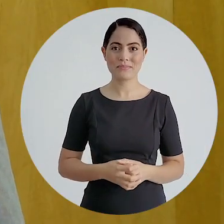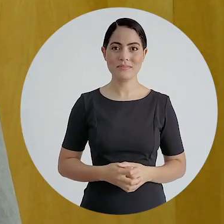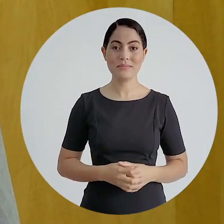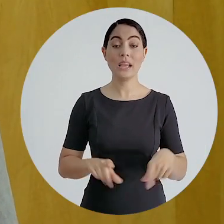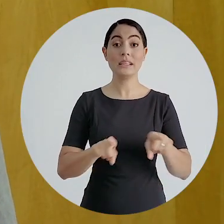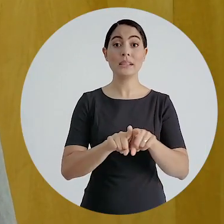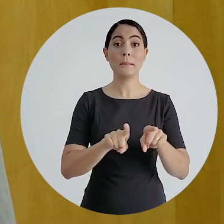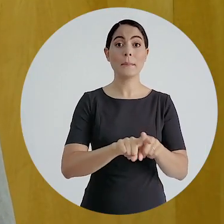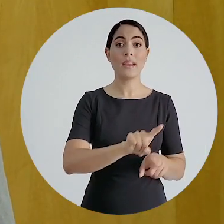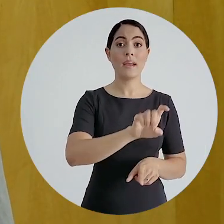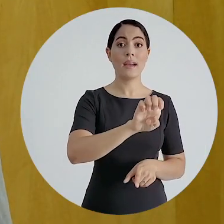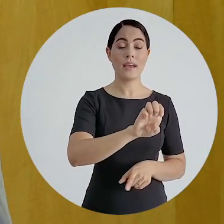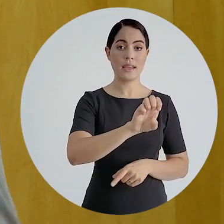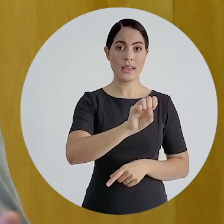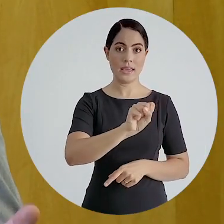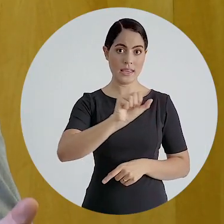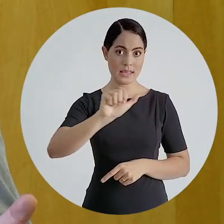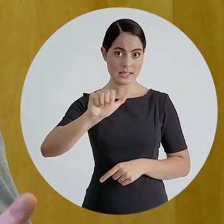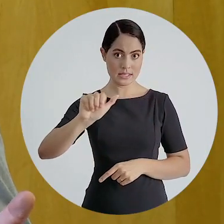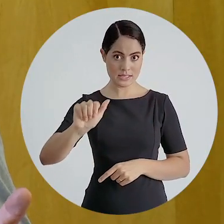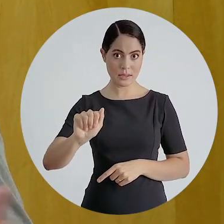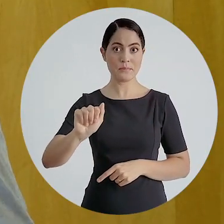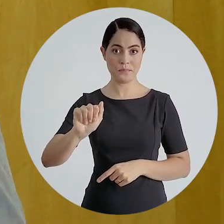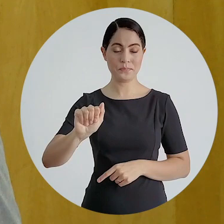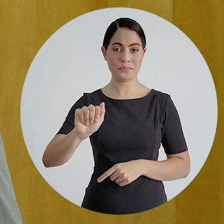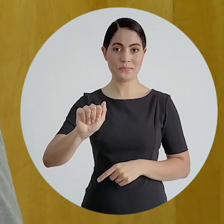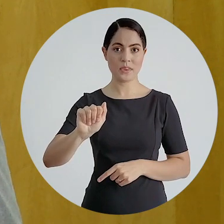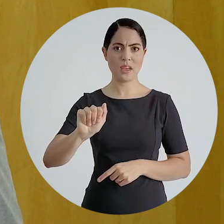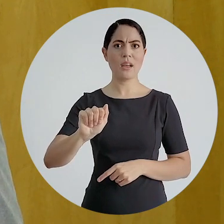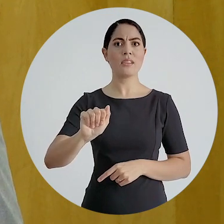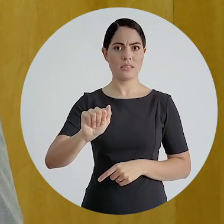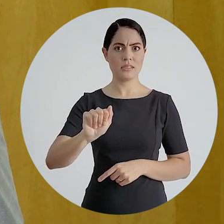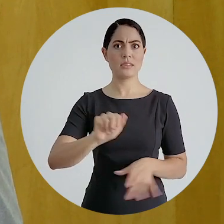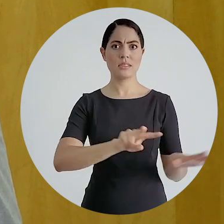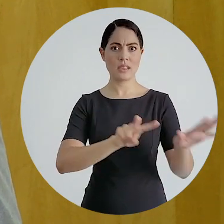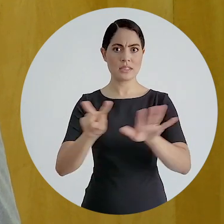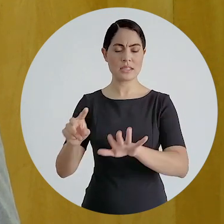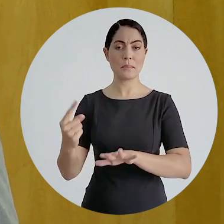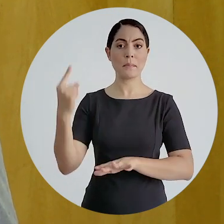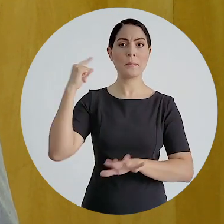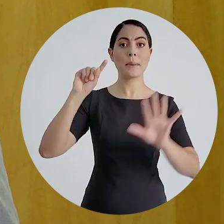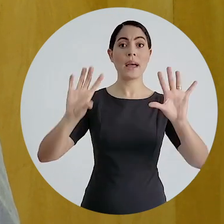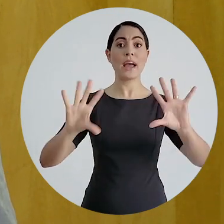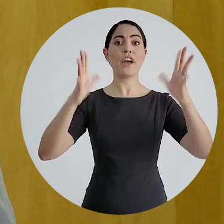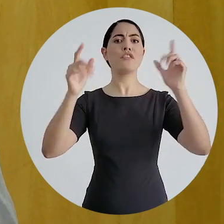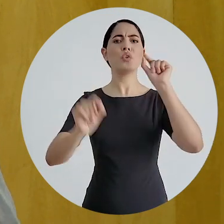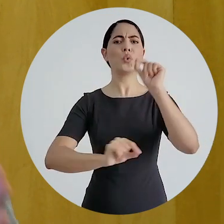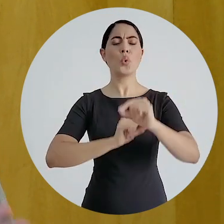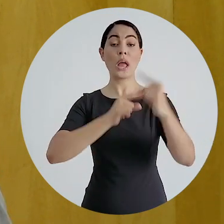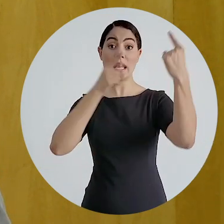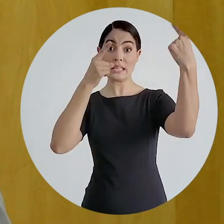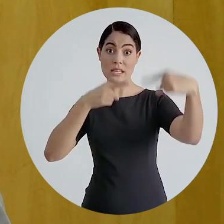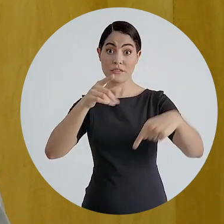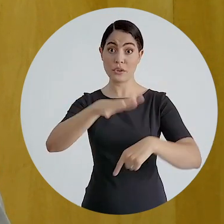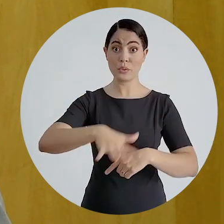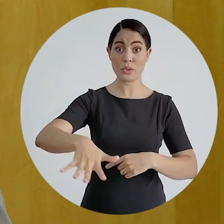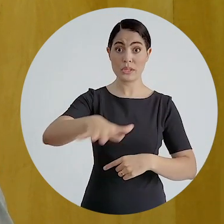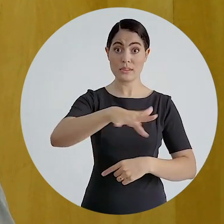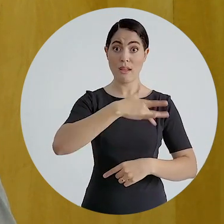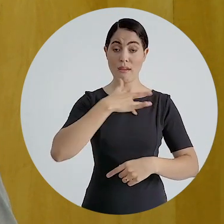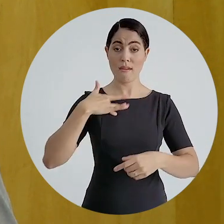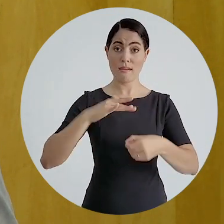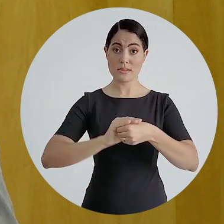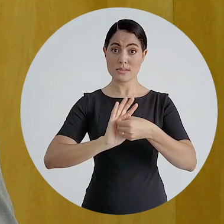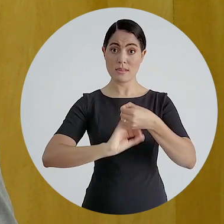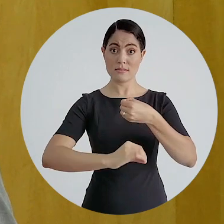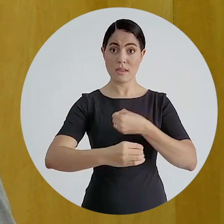A Escola Superior de Advocacia Nacional realizou na última semana o evento Os Desafios do Novo Marco Legal